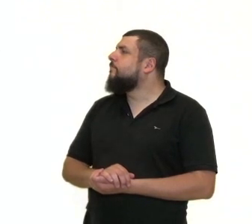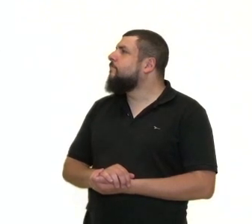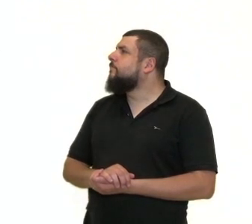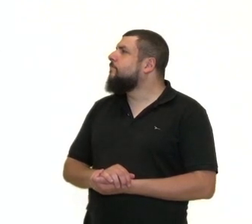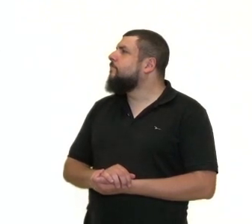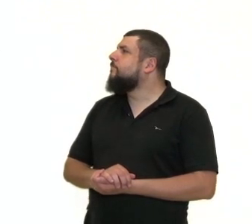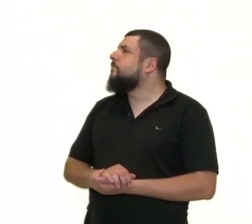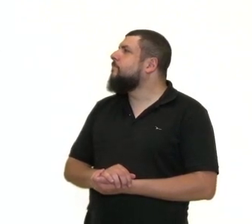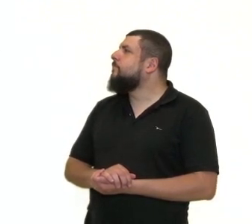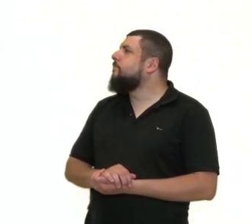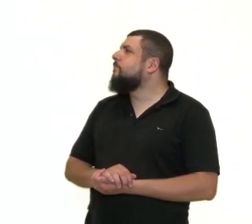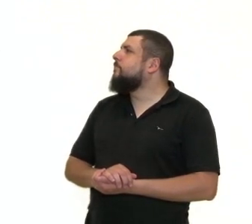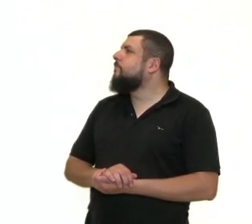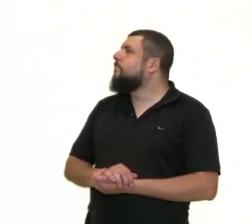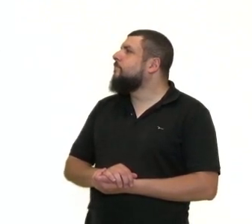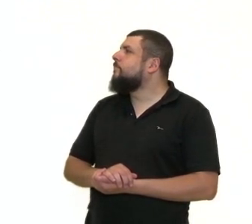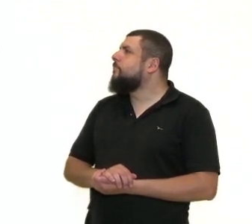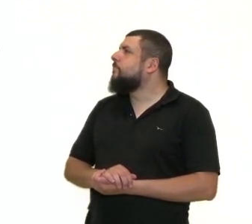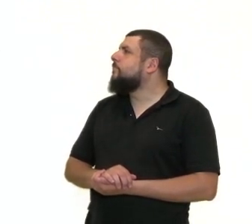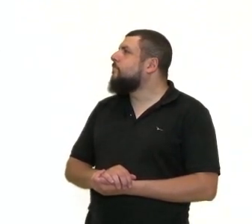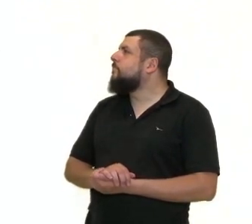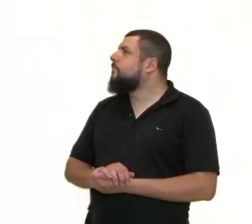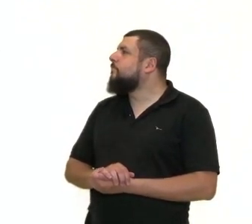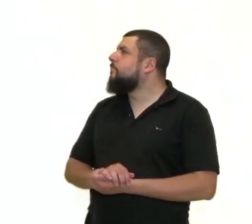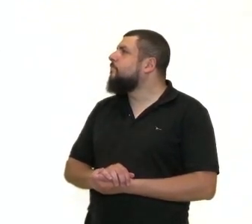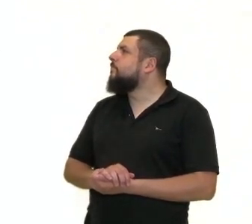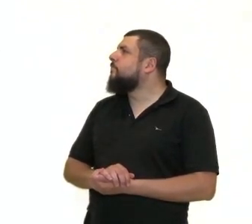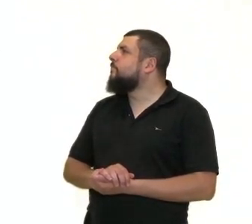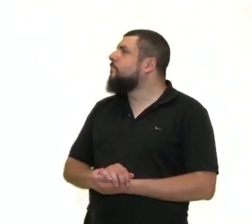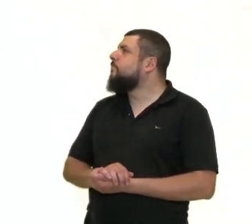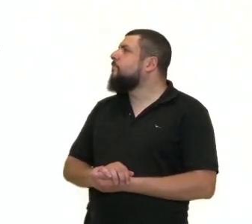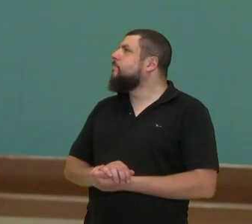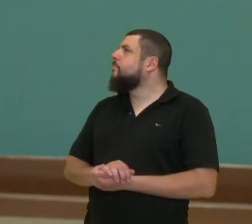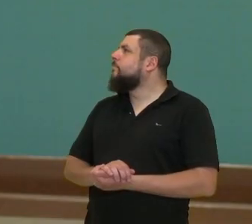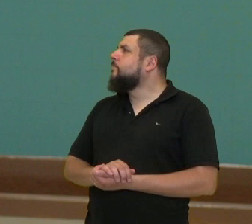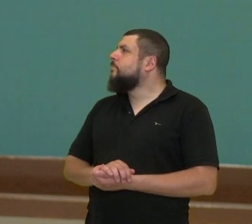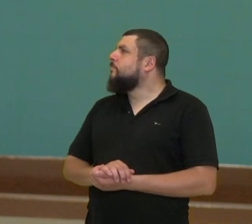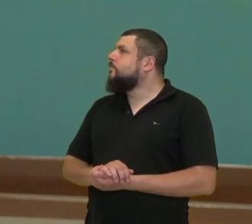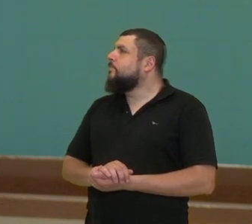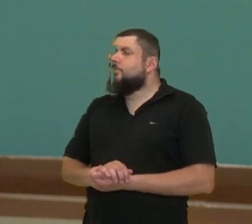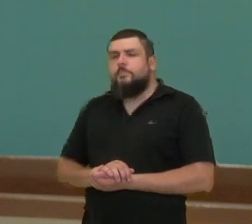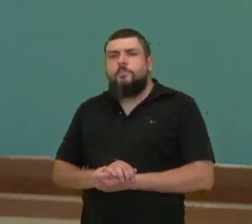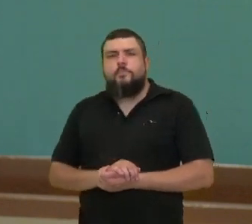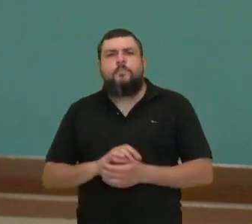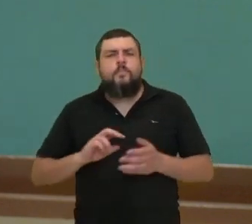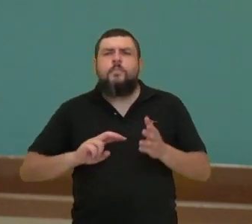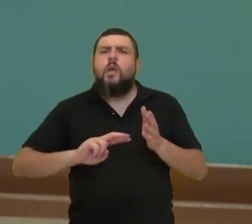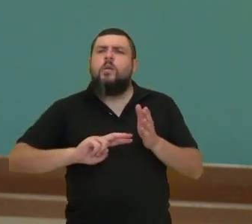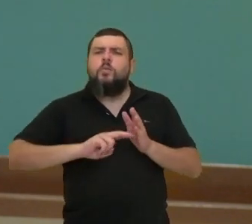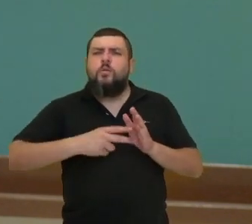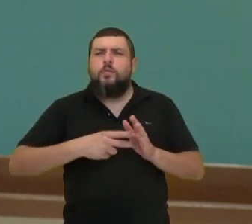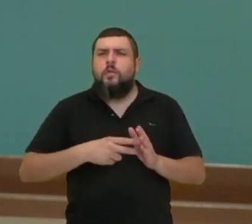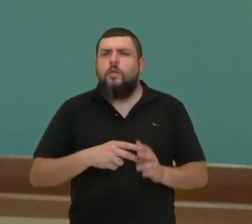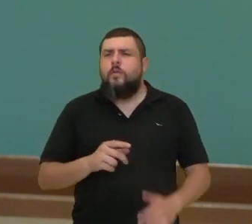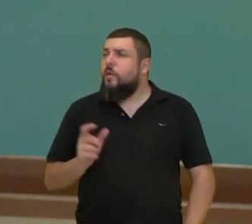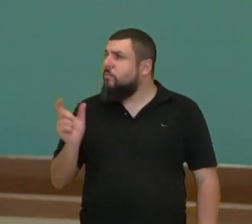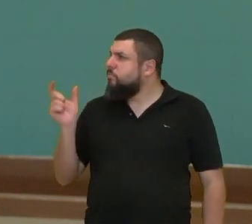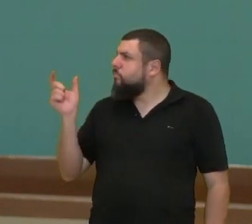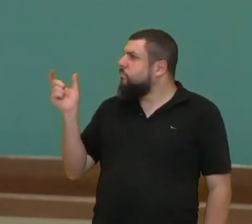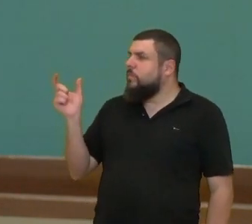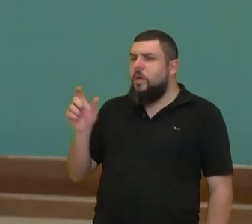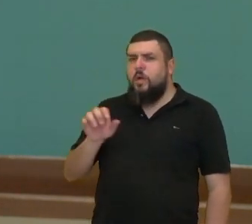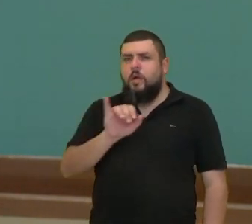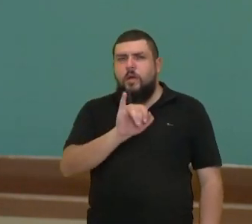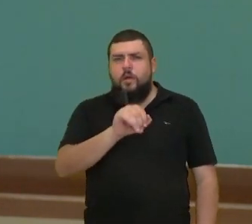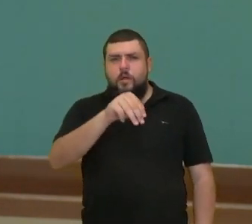pelo uso da terceira pessoa do singular no presente. O que é uma linguagem impessoal? É que quando